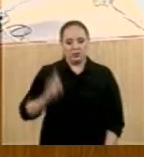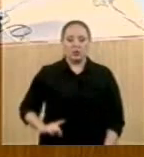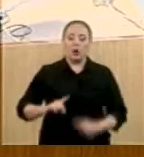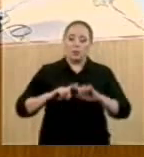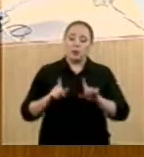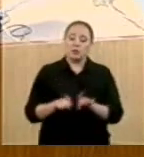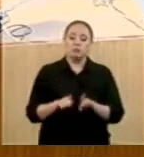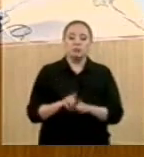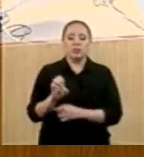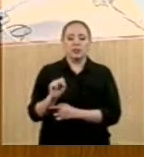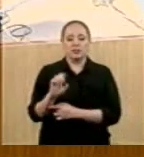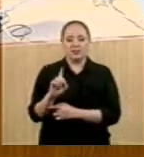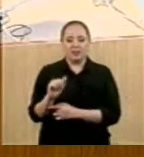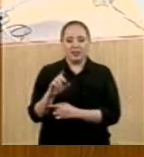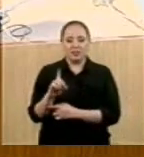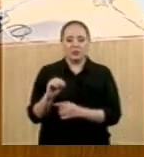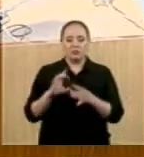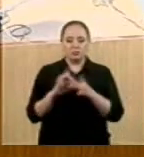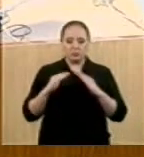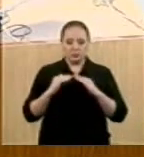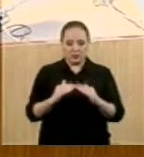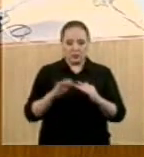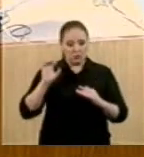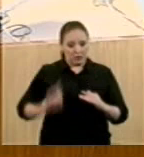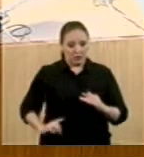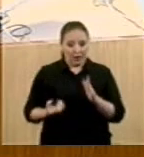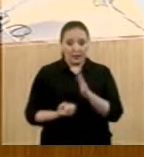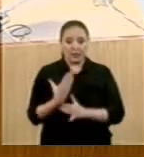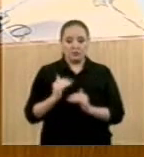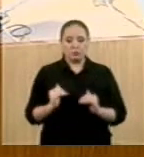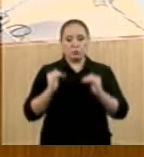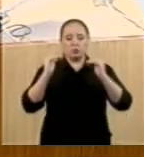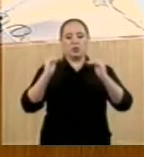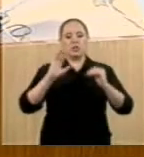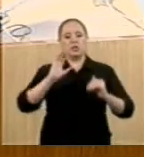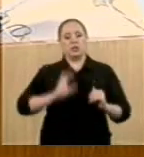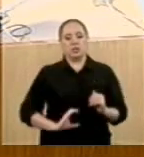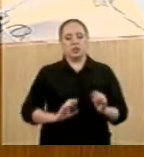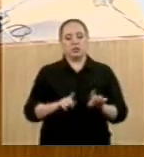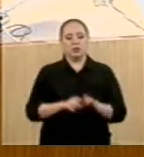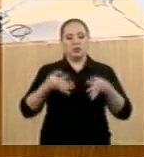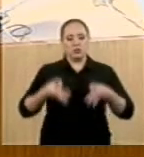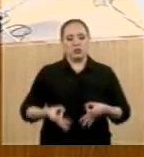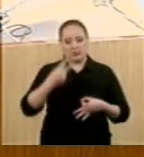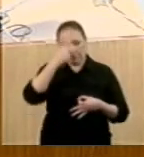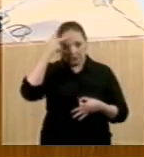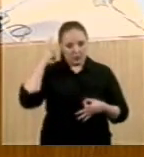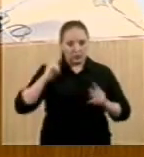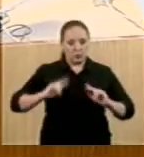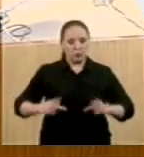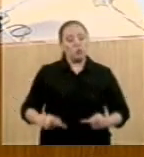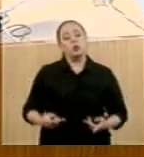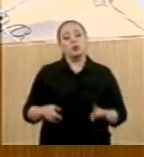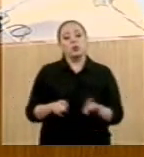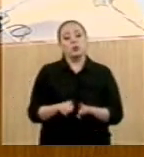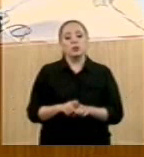Estado Democrático de Direito, fundado na soberania, na cidadania, na dignidade da pessoa humana, bem como